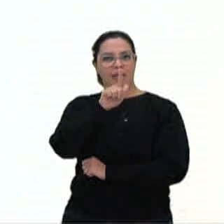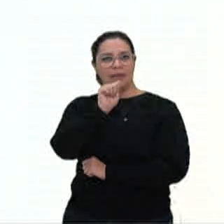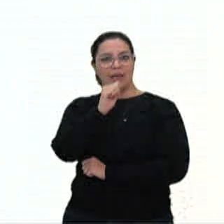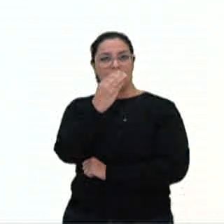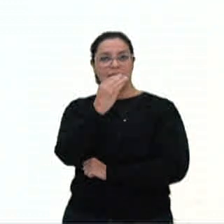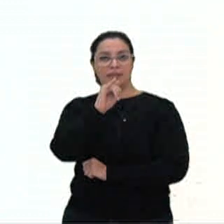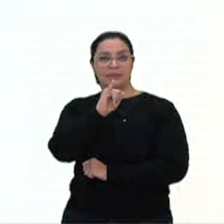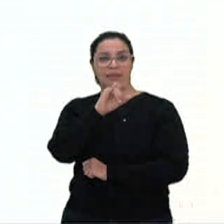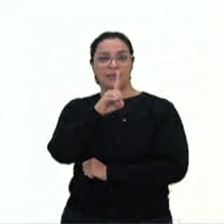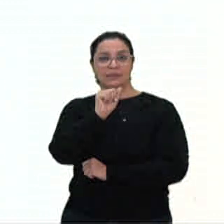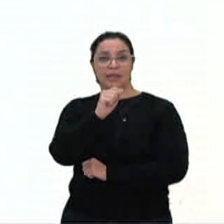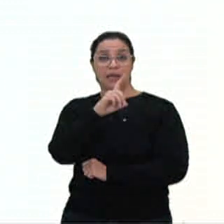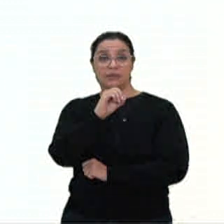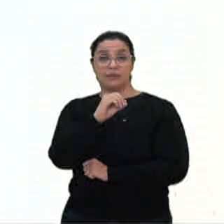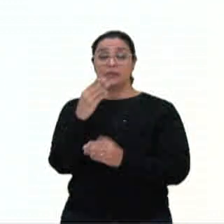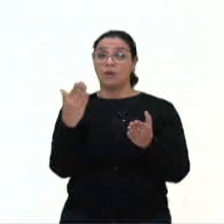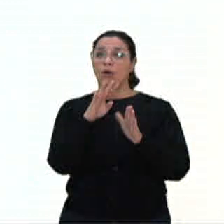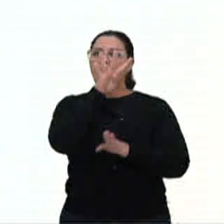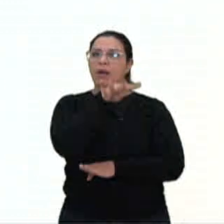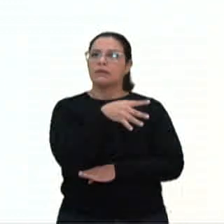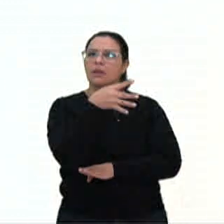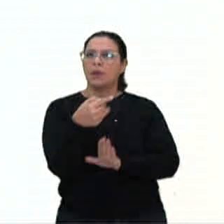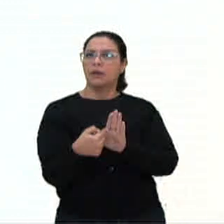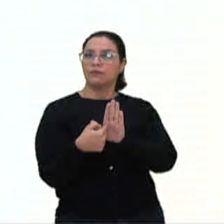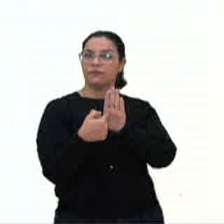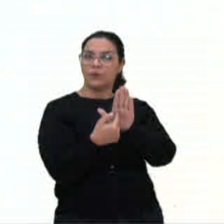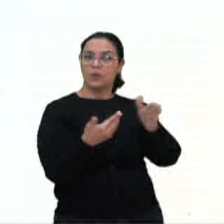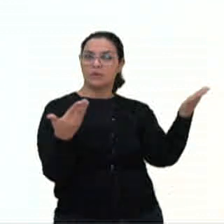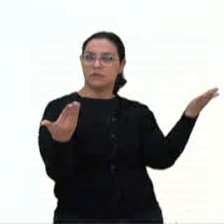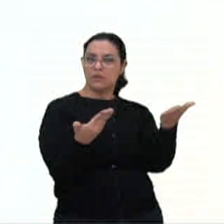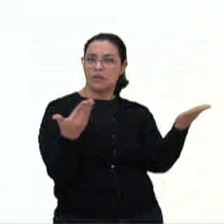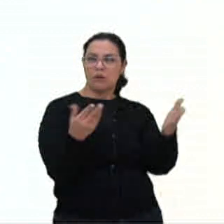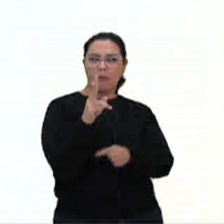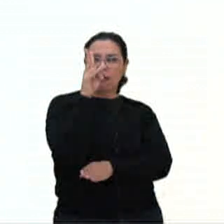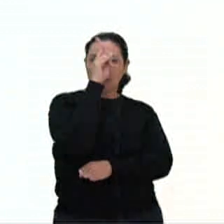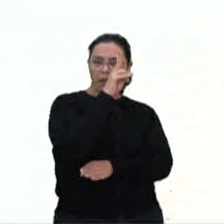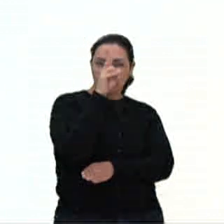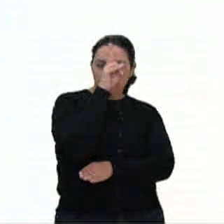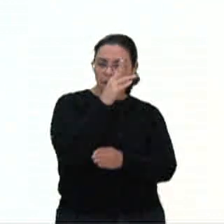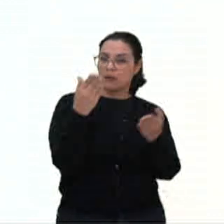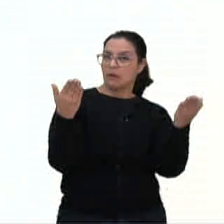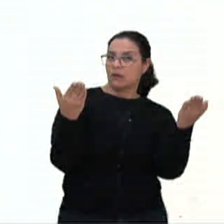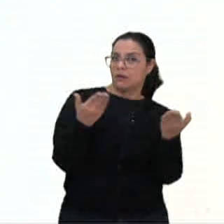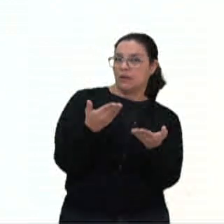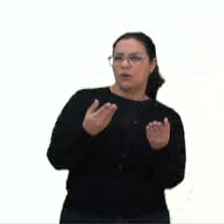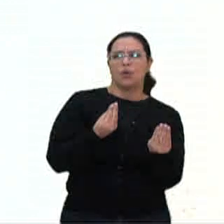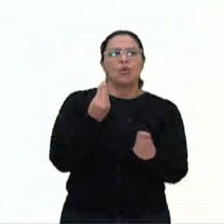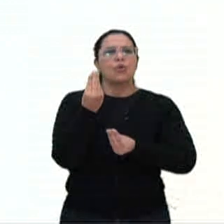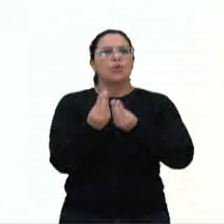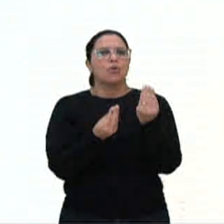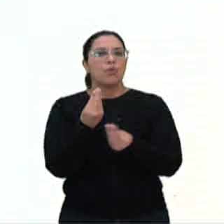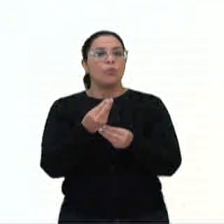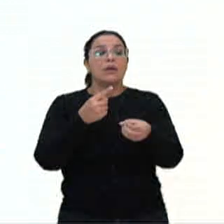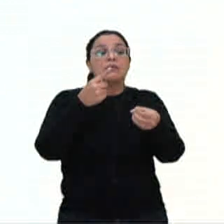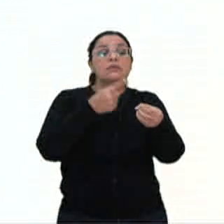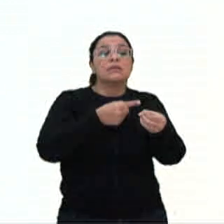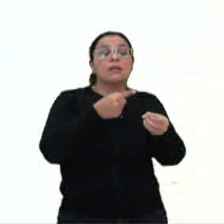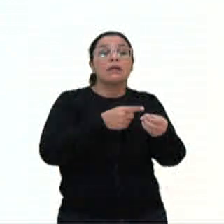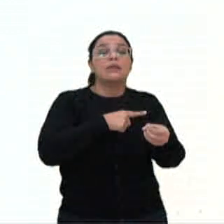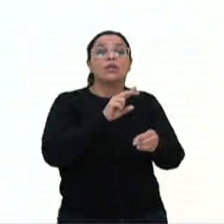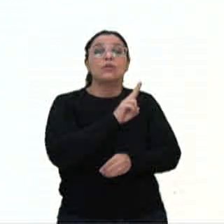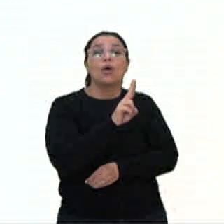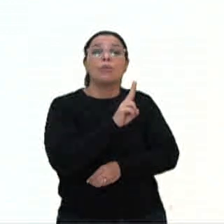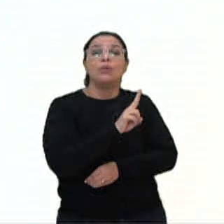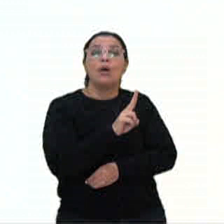megacidade. E aí eu trouxe uma tabela aqui para a gente relembrar um pouquinho também. Quais são as megacidades,